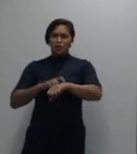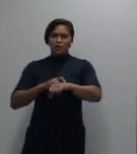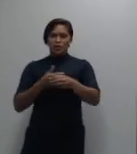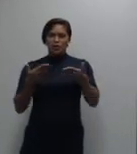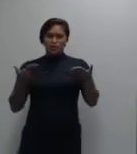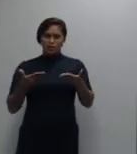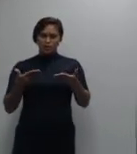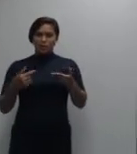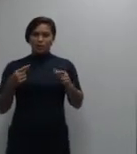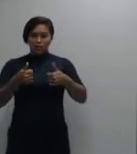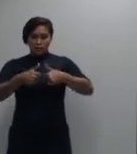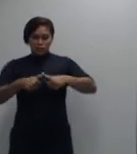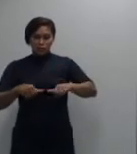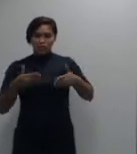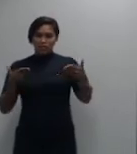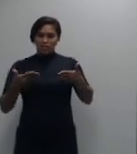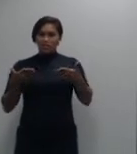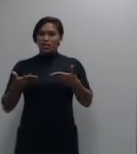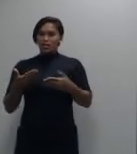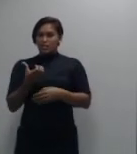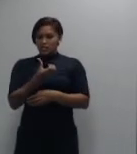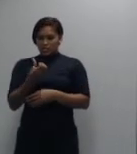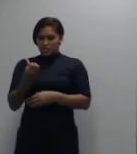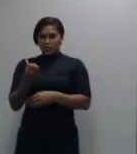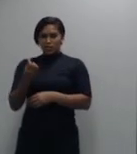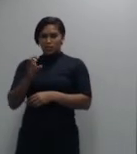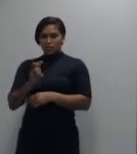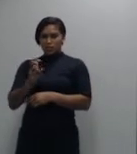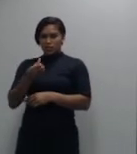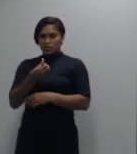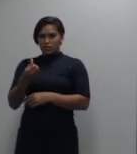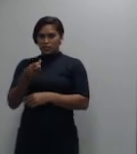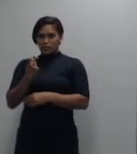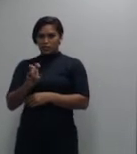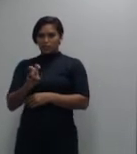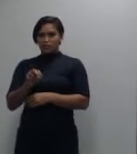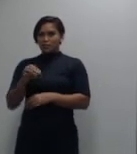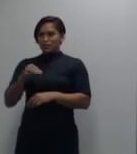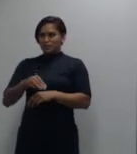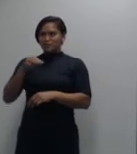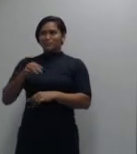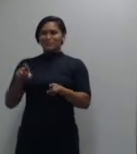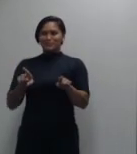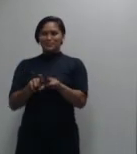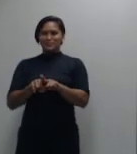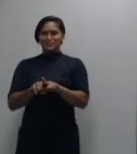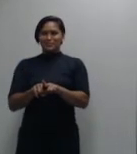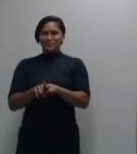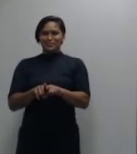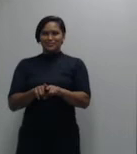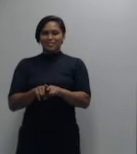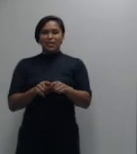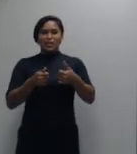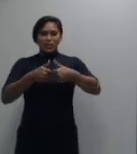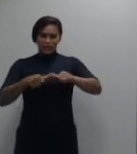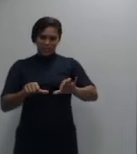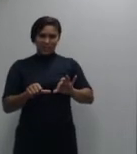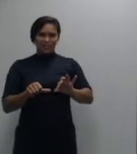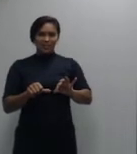nós estamos 6:05 18:05 eu declaro